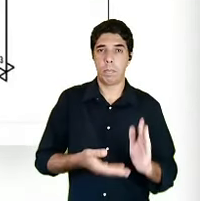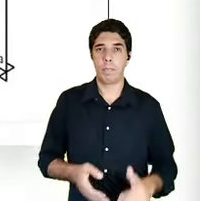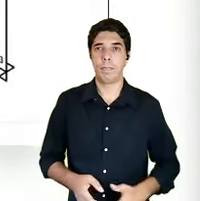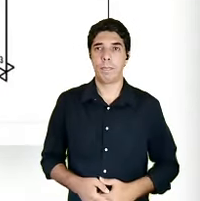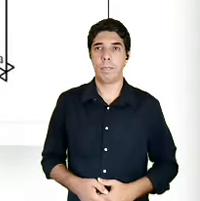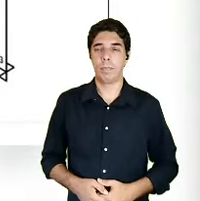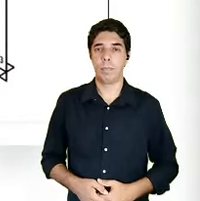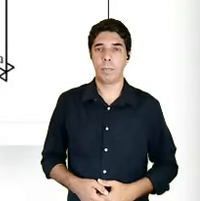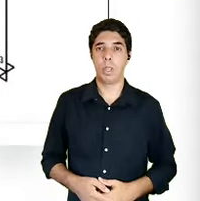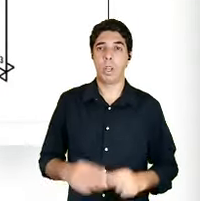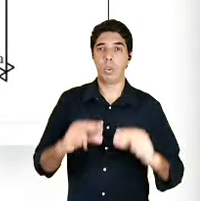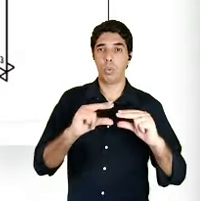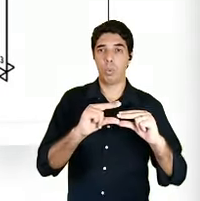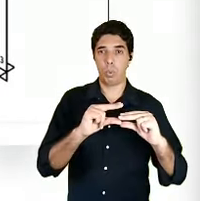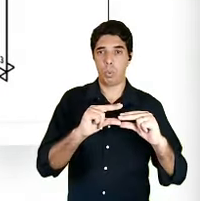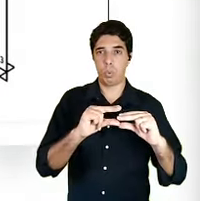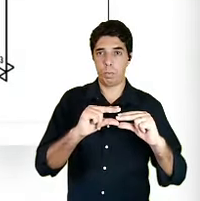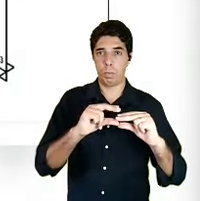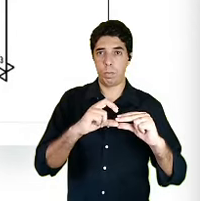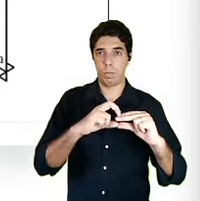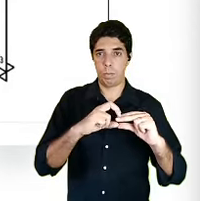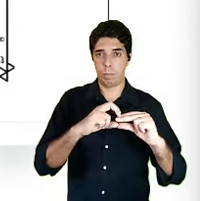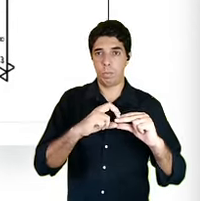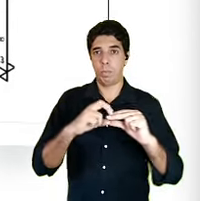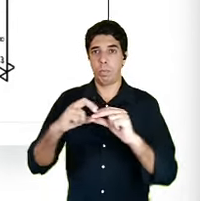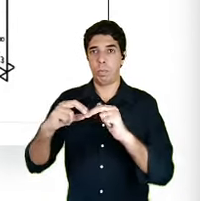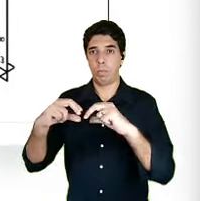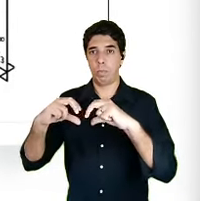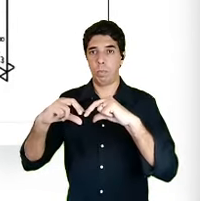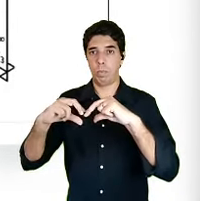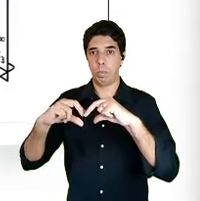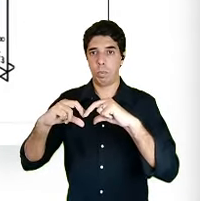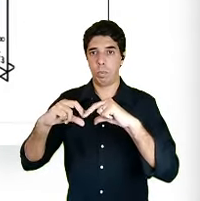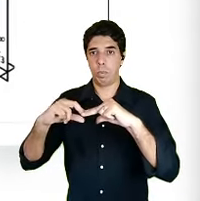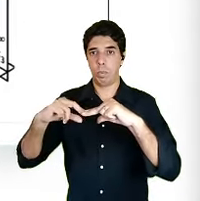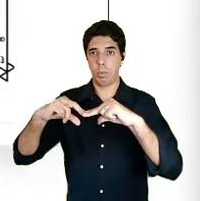eu estou representando esses dois objetos agora em três planos de projeção.